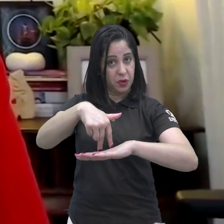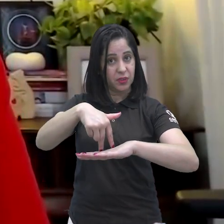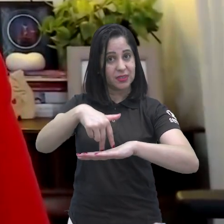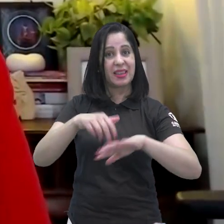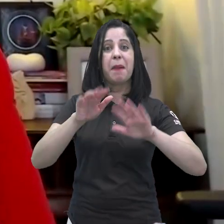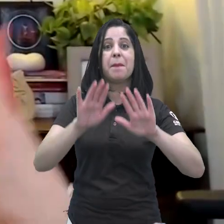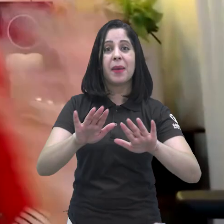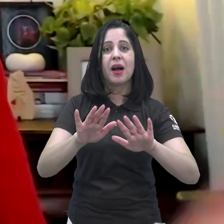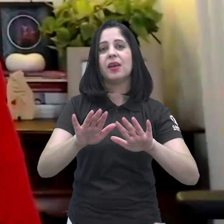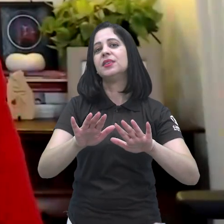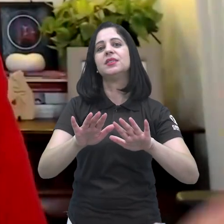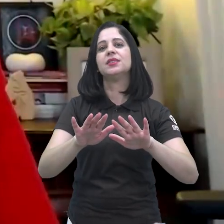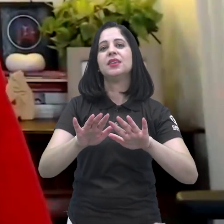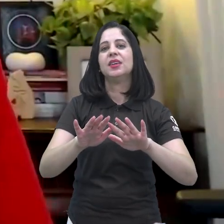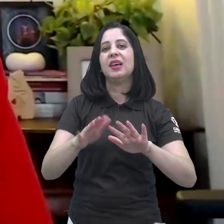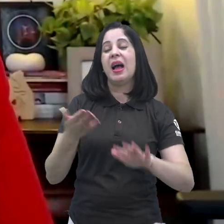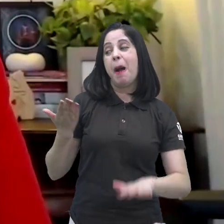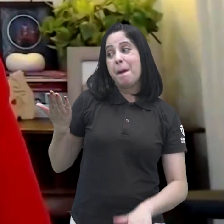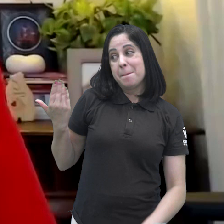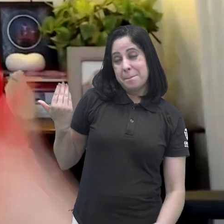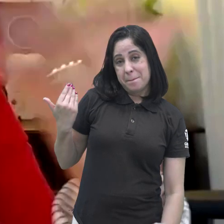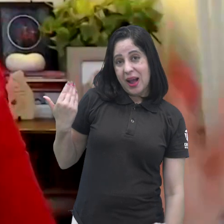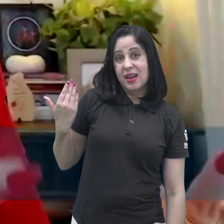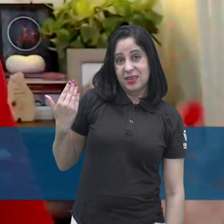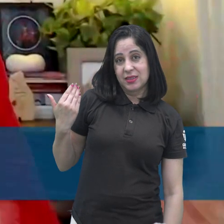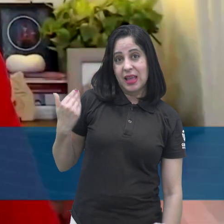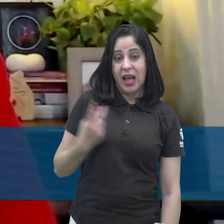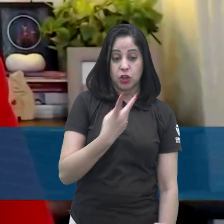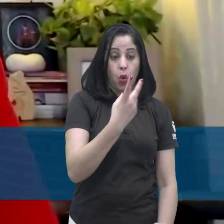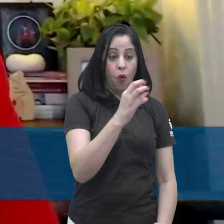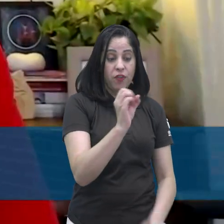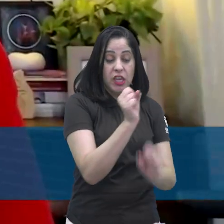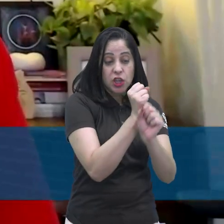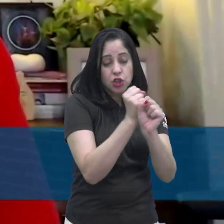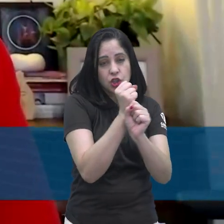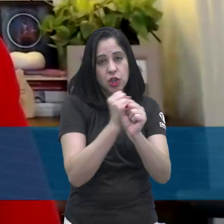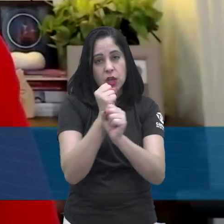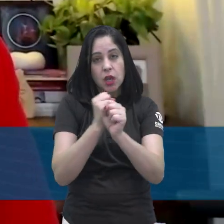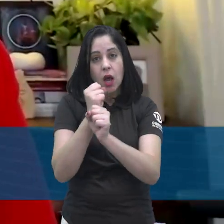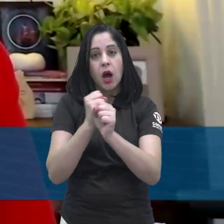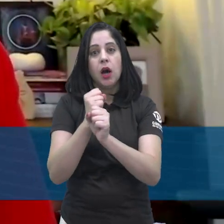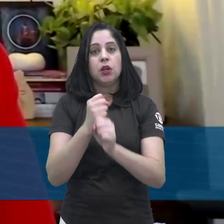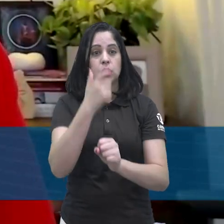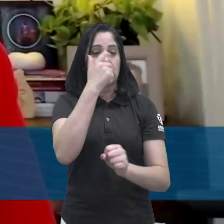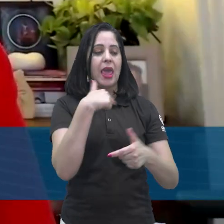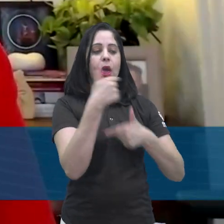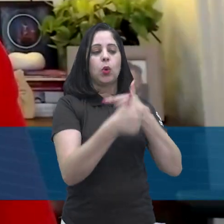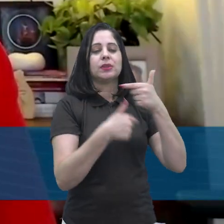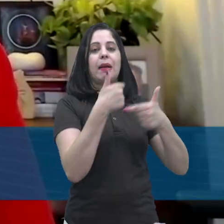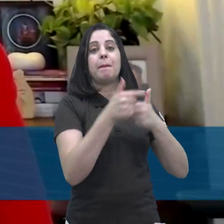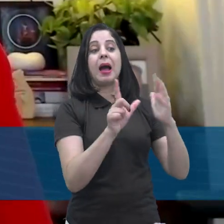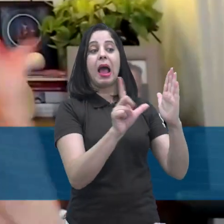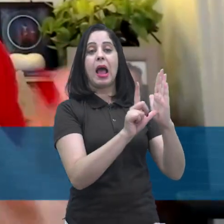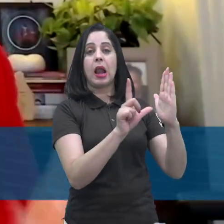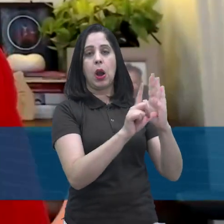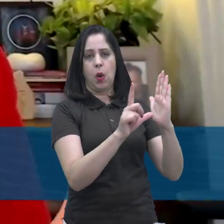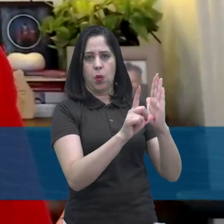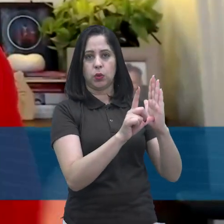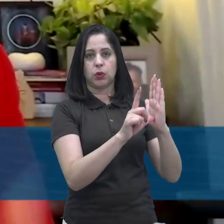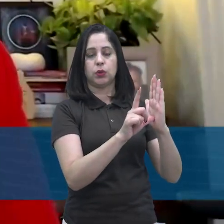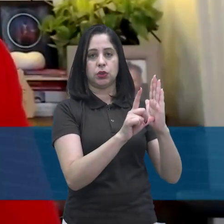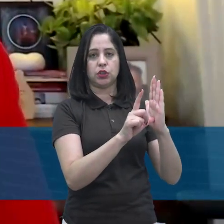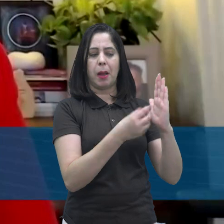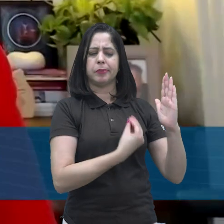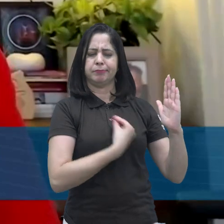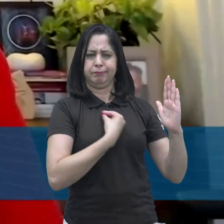marketing e vendas para cabeleireira, mas eu estava, durante 20 anos eu fiquei no mercado corporativo, no